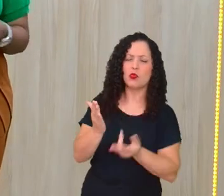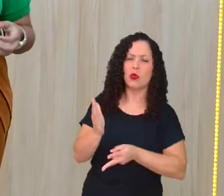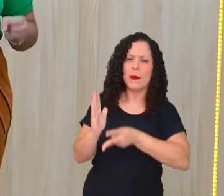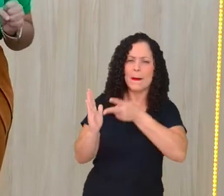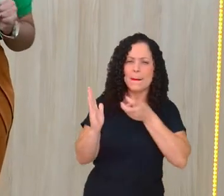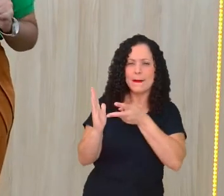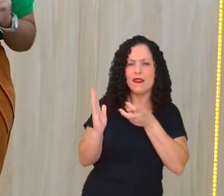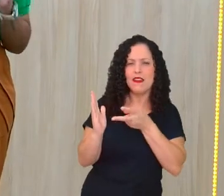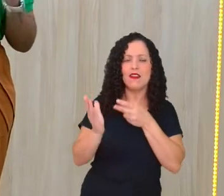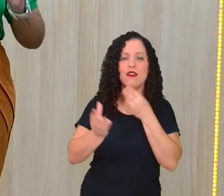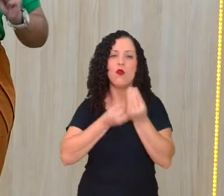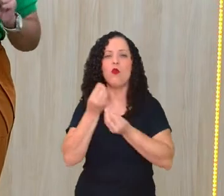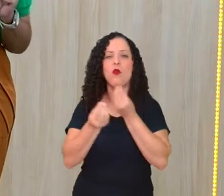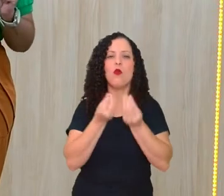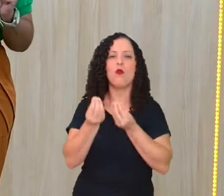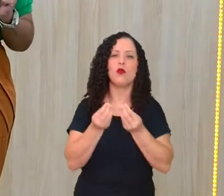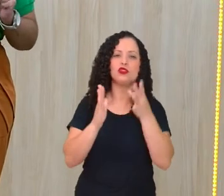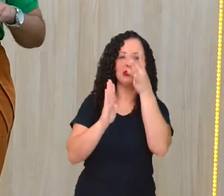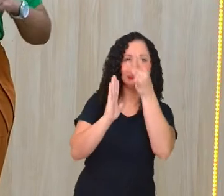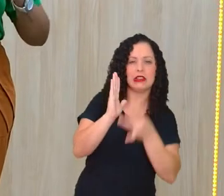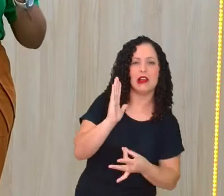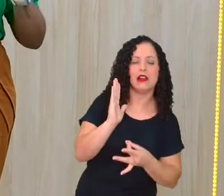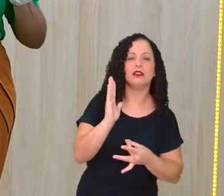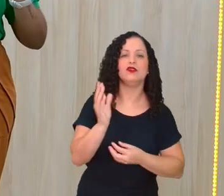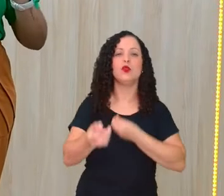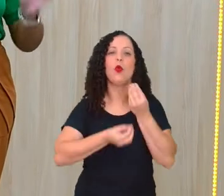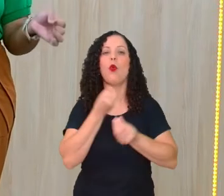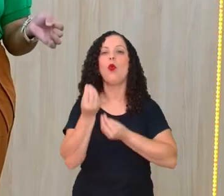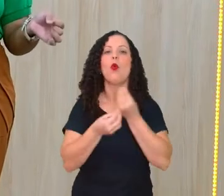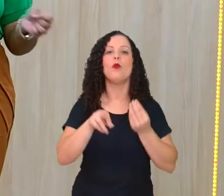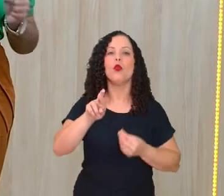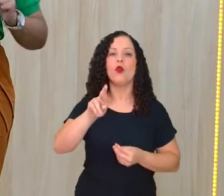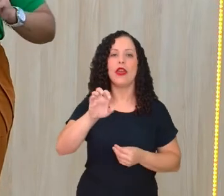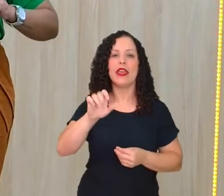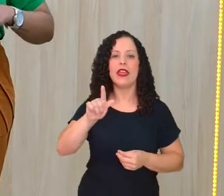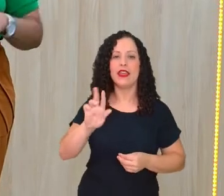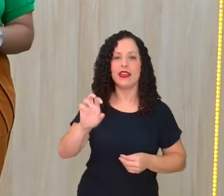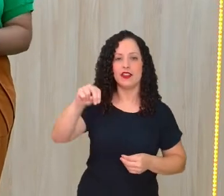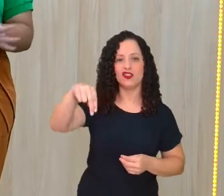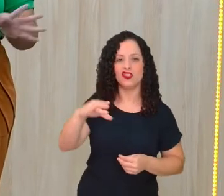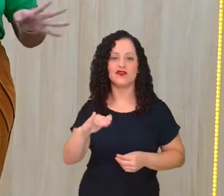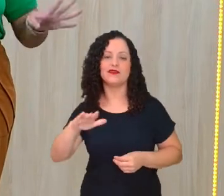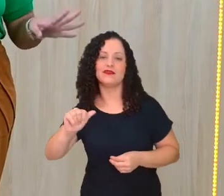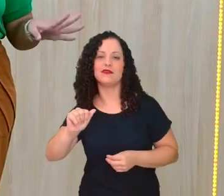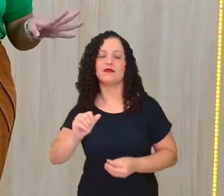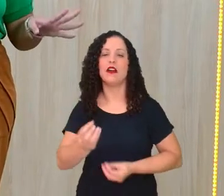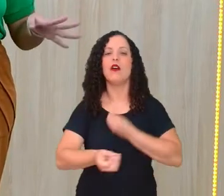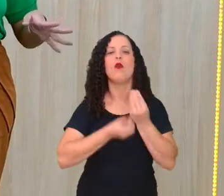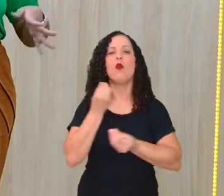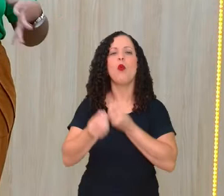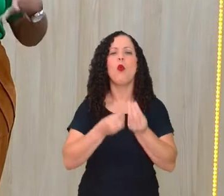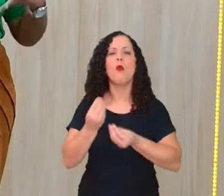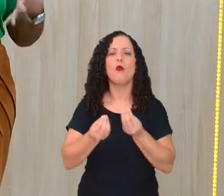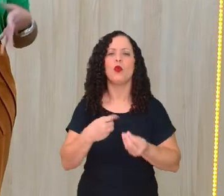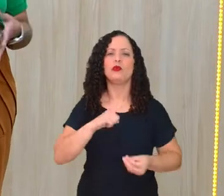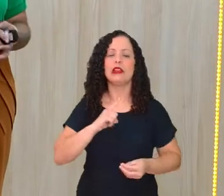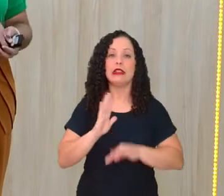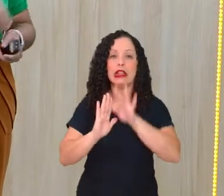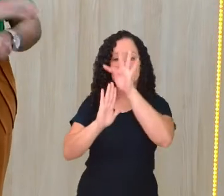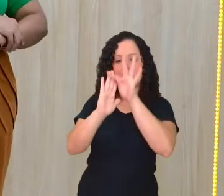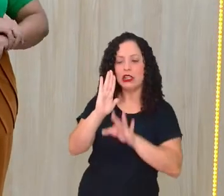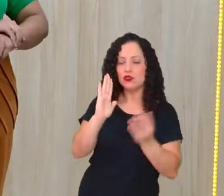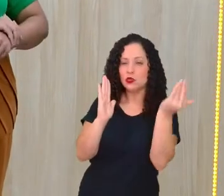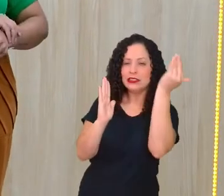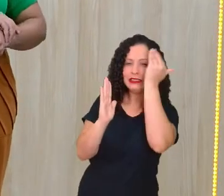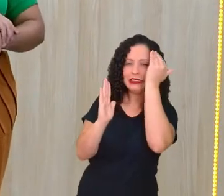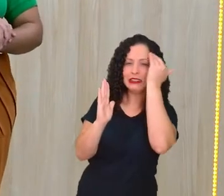gente vai olhar um pouquinho como funciona a regência, mas passando por uma interpretação de texto, passando pelo